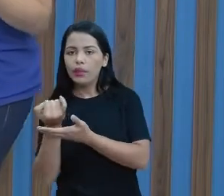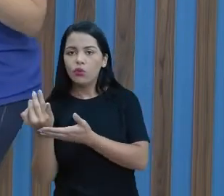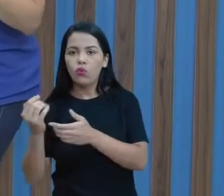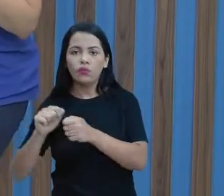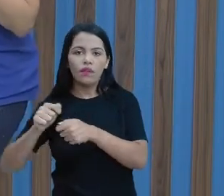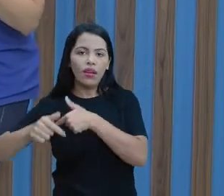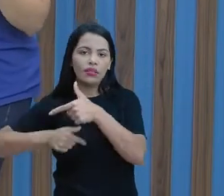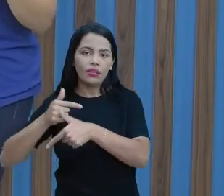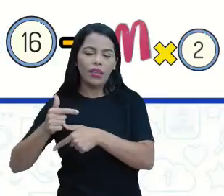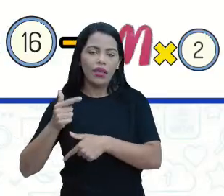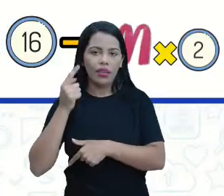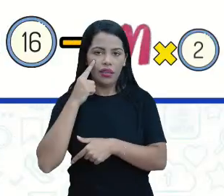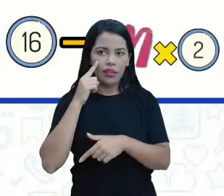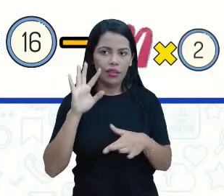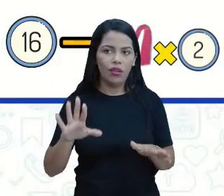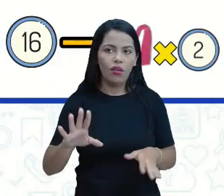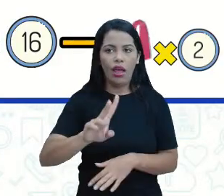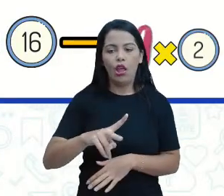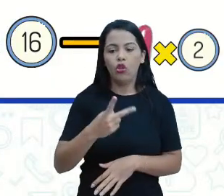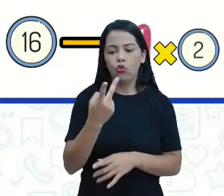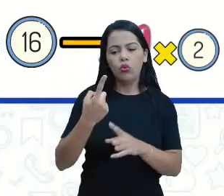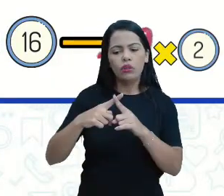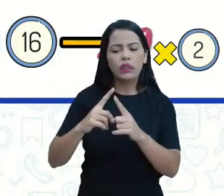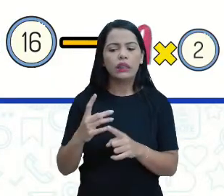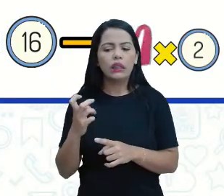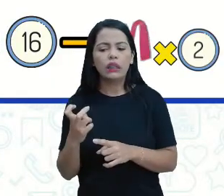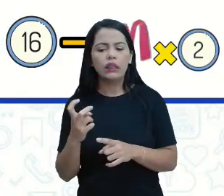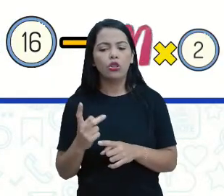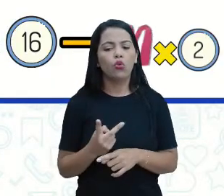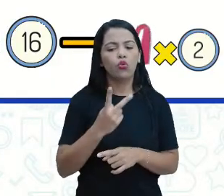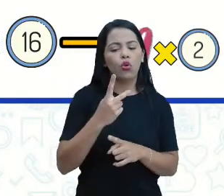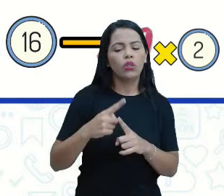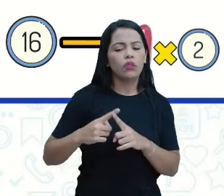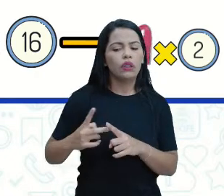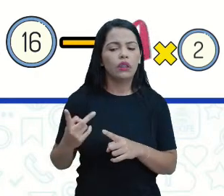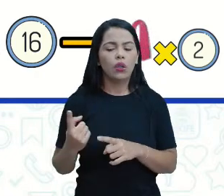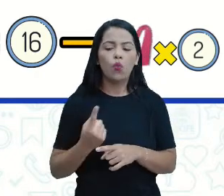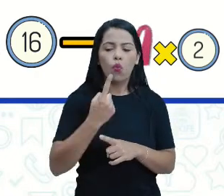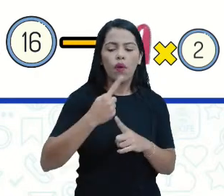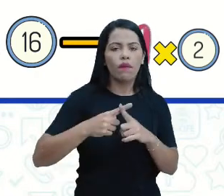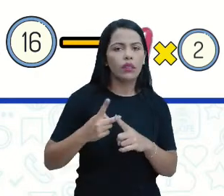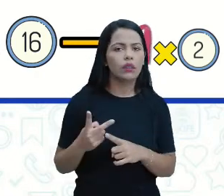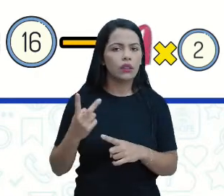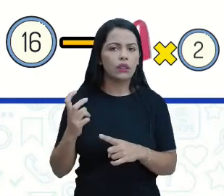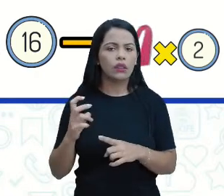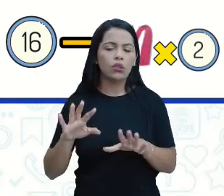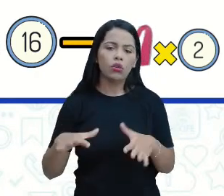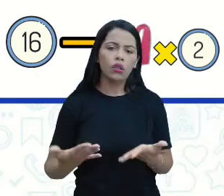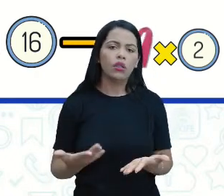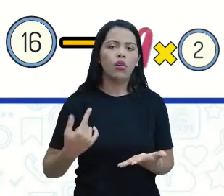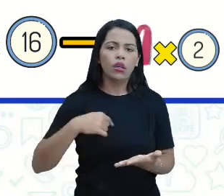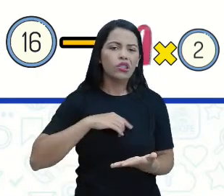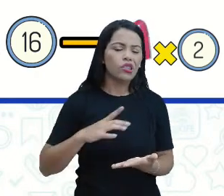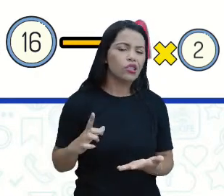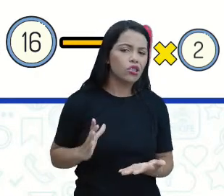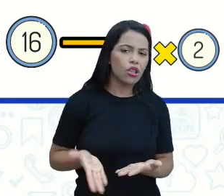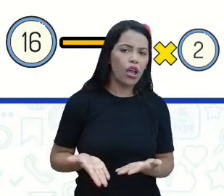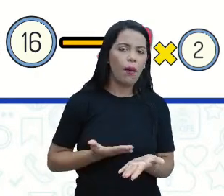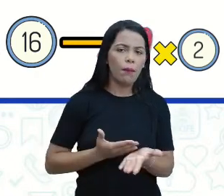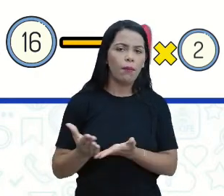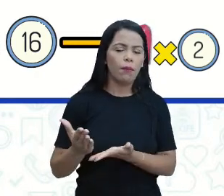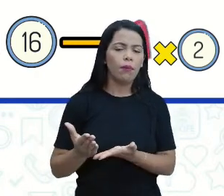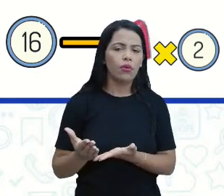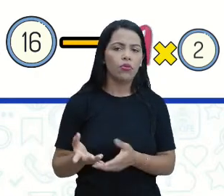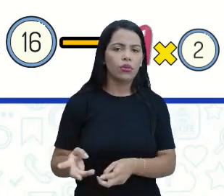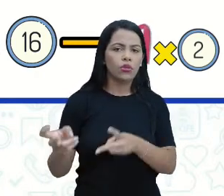5, é 2 vezes 5, é 1 vezes 5. Então, a gente já tinha percebido isso, inclusive eu já tinha falado sobre, mas a